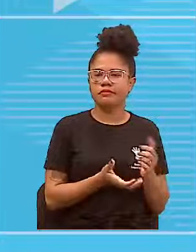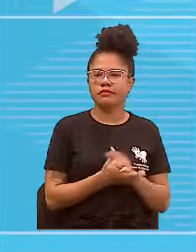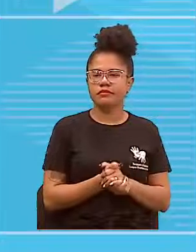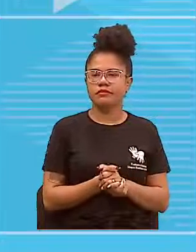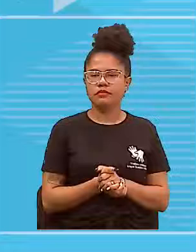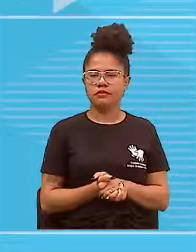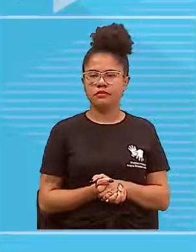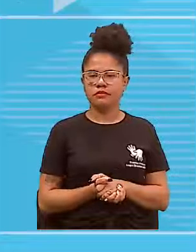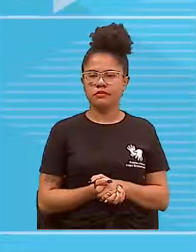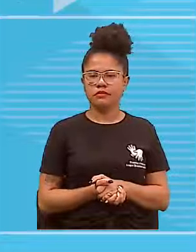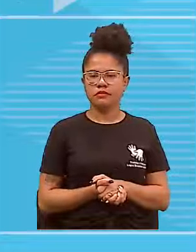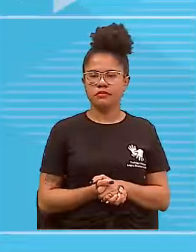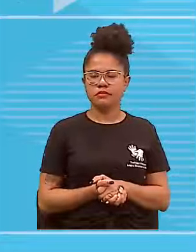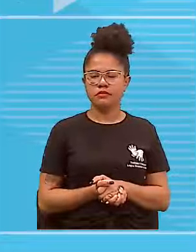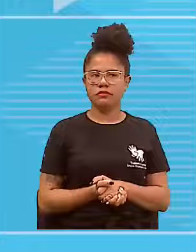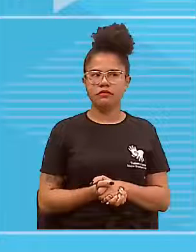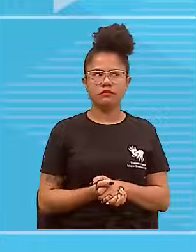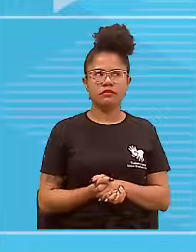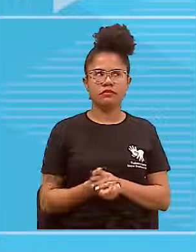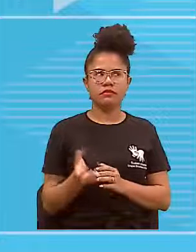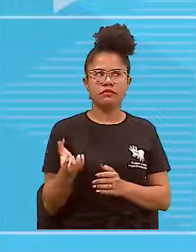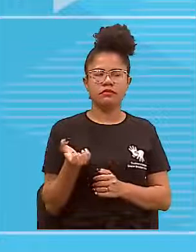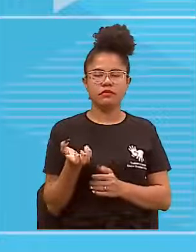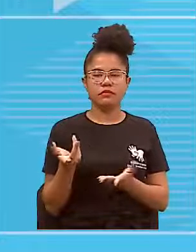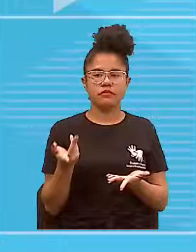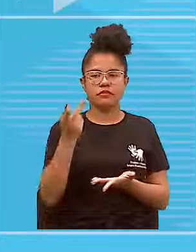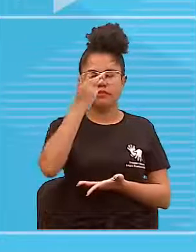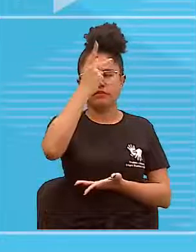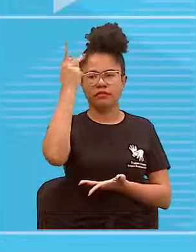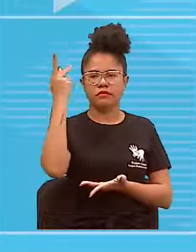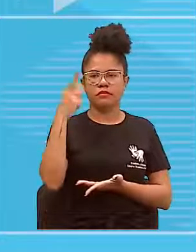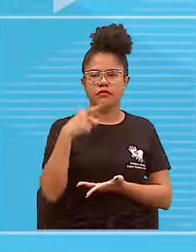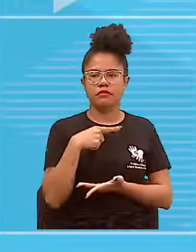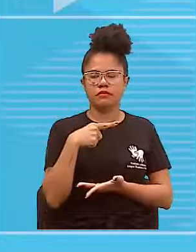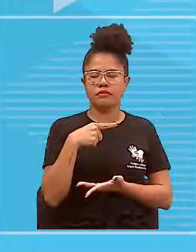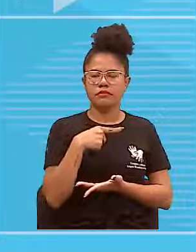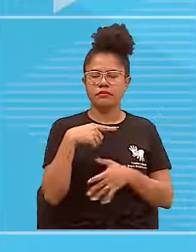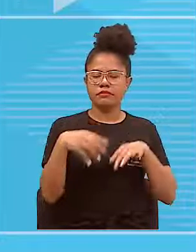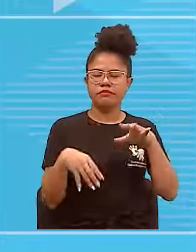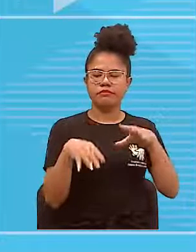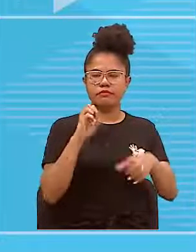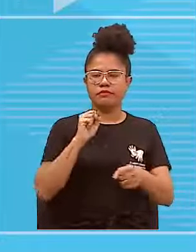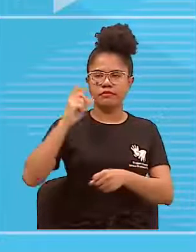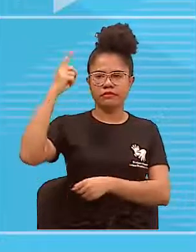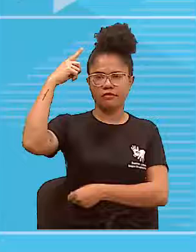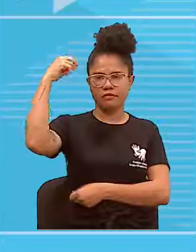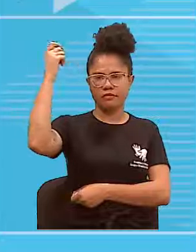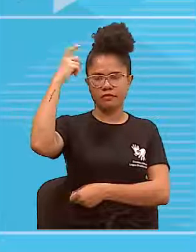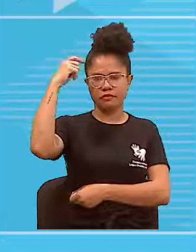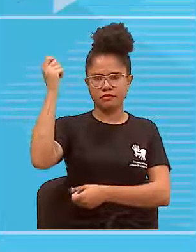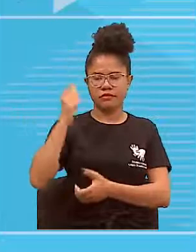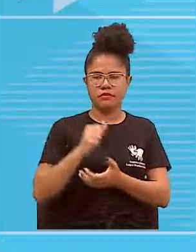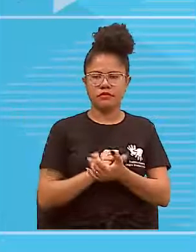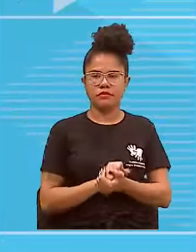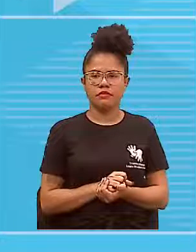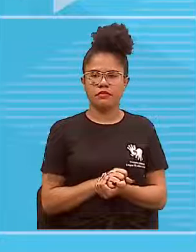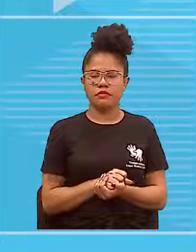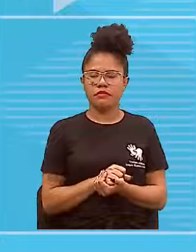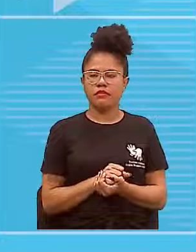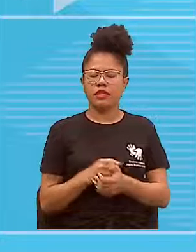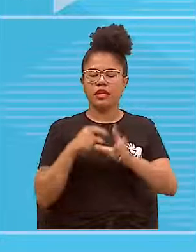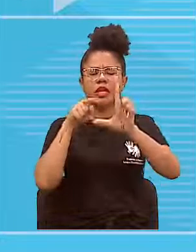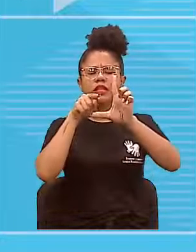Você quer jovens? Quer pessoas que têm graduação? Aí ele fala: conjunto